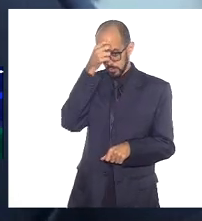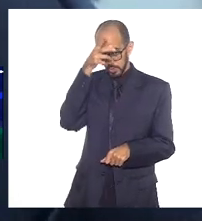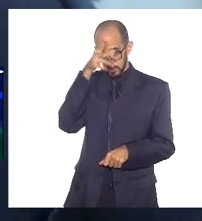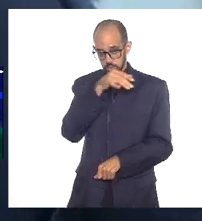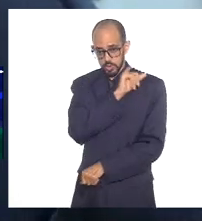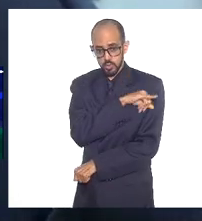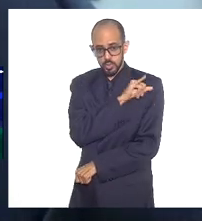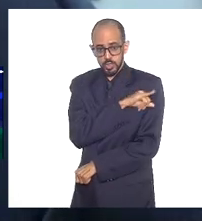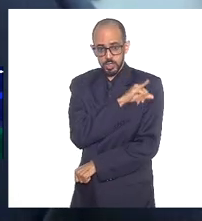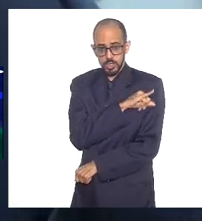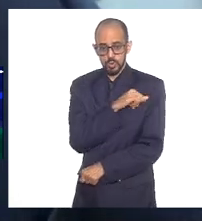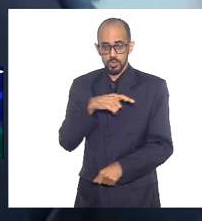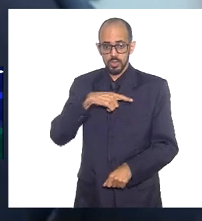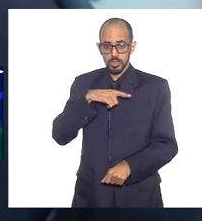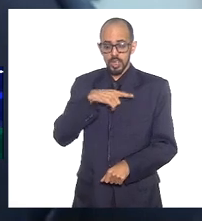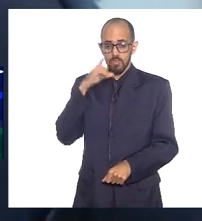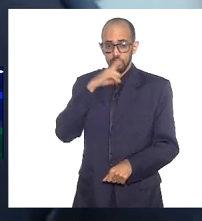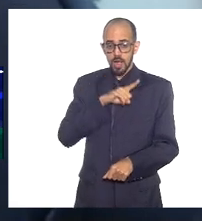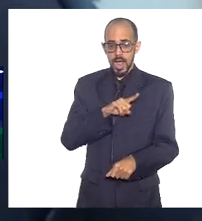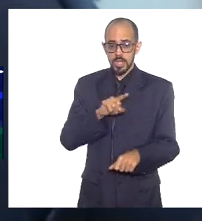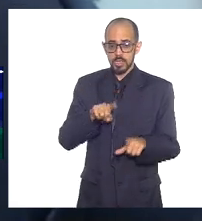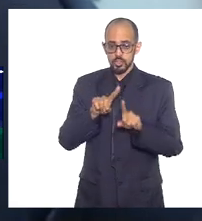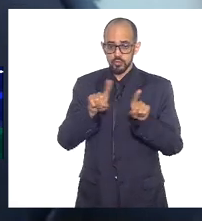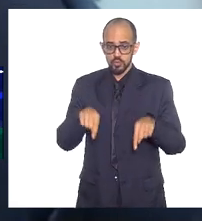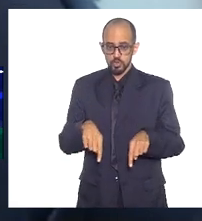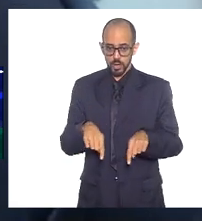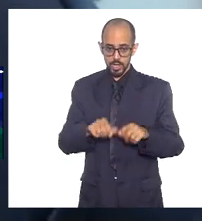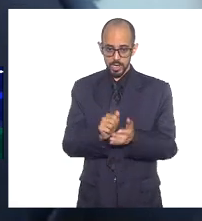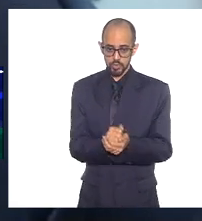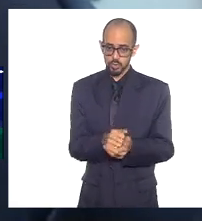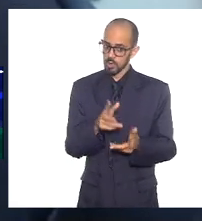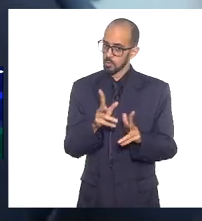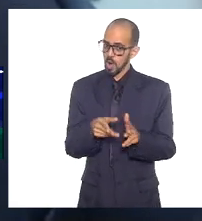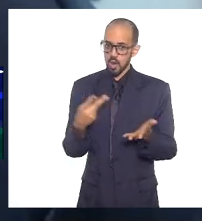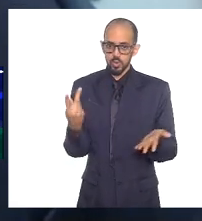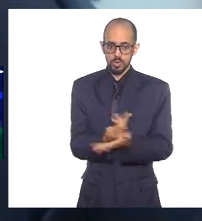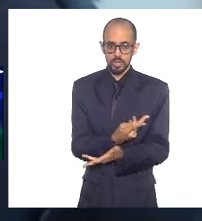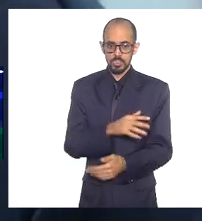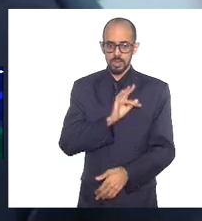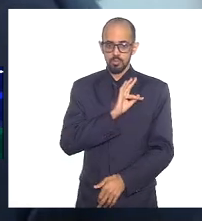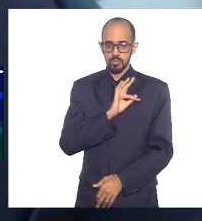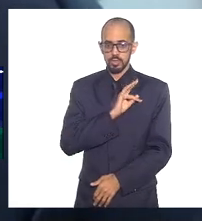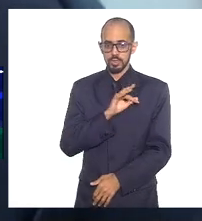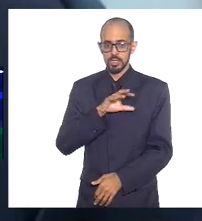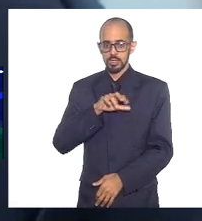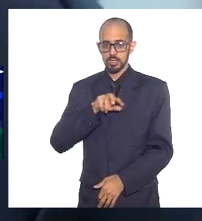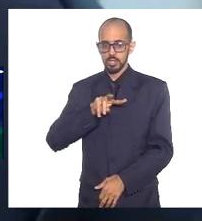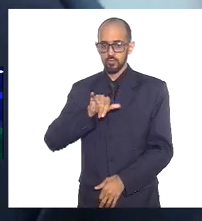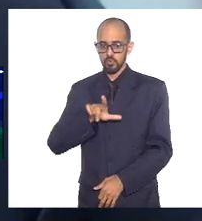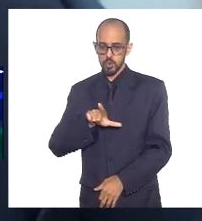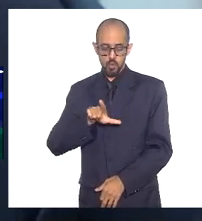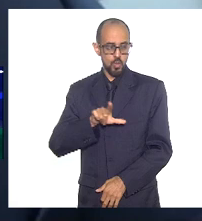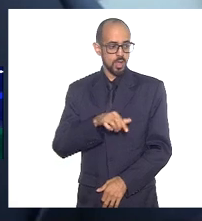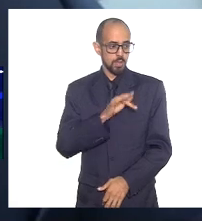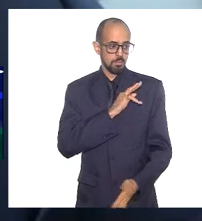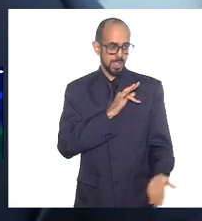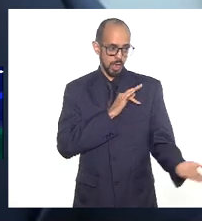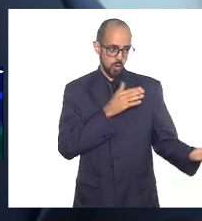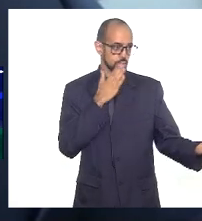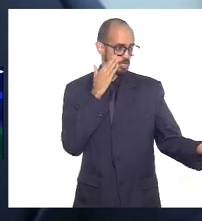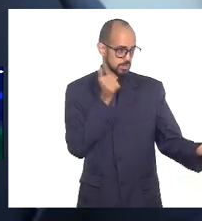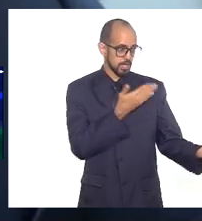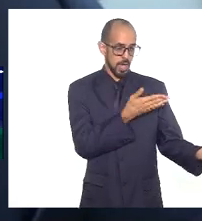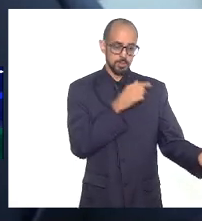com um déficit de pessoal muito grande, a exemplo do que acontece na Polícia Civil, deputada Marta Rocha, que a expectativa